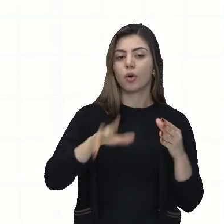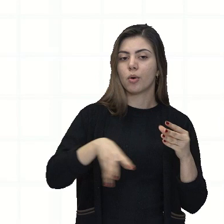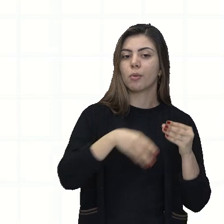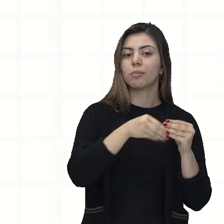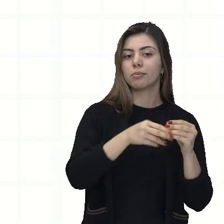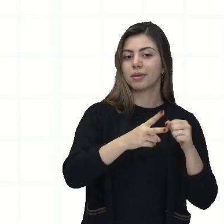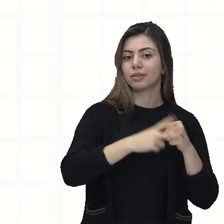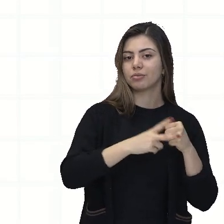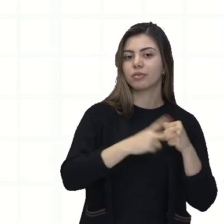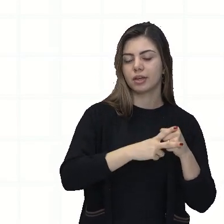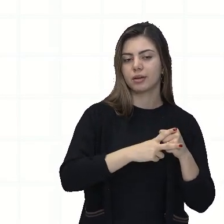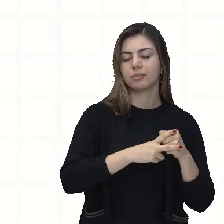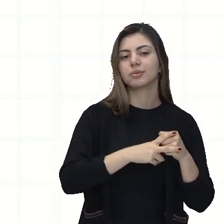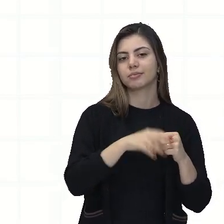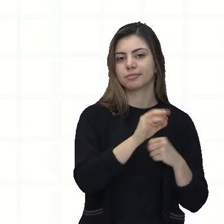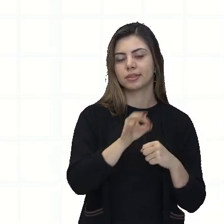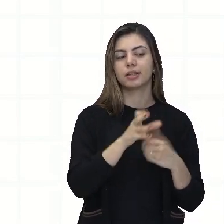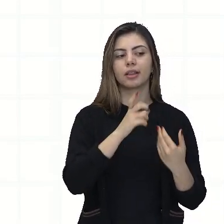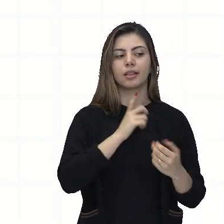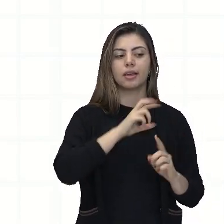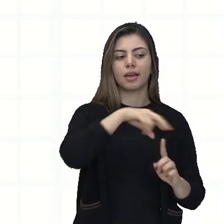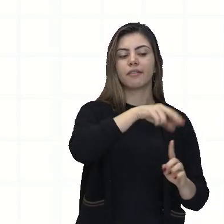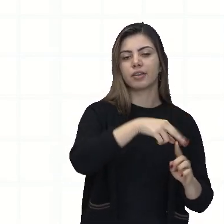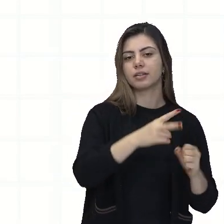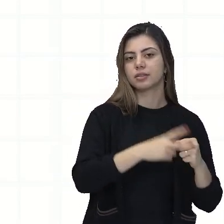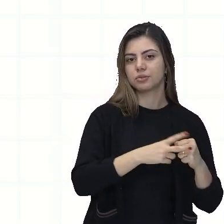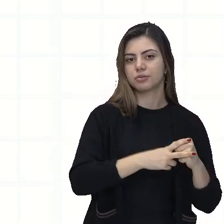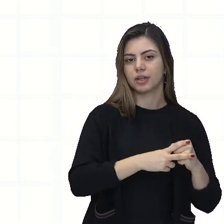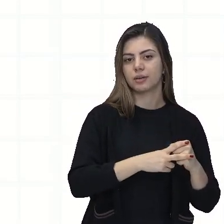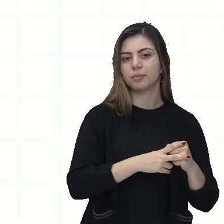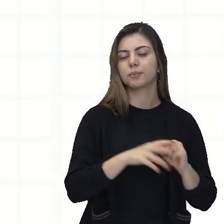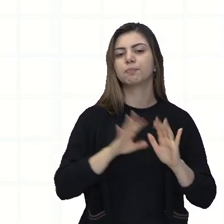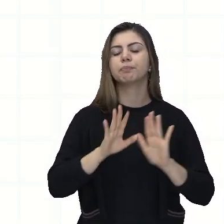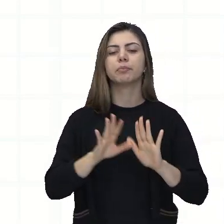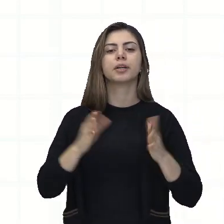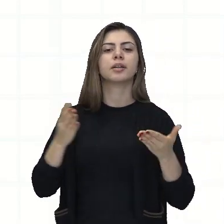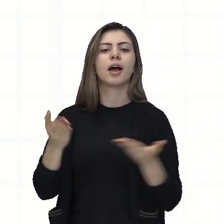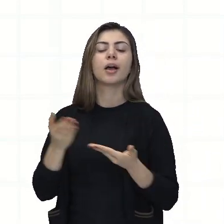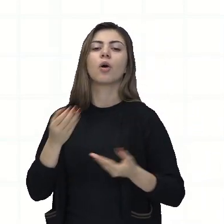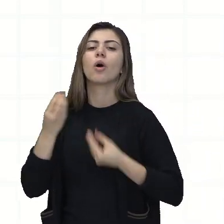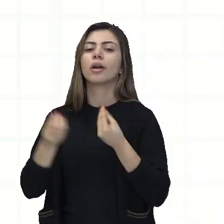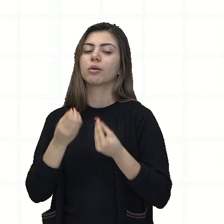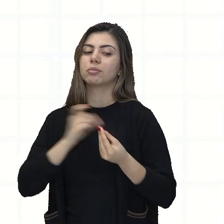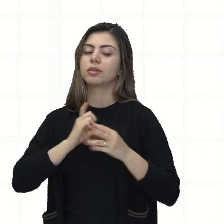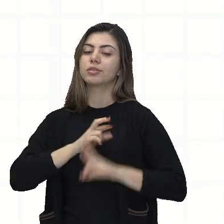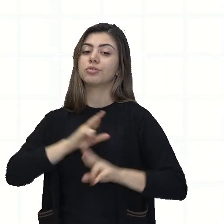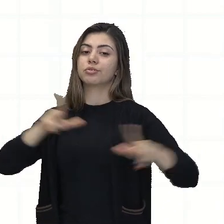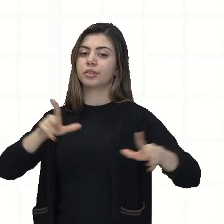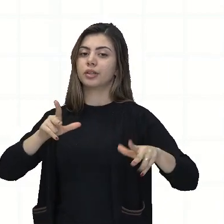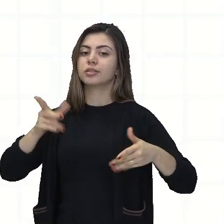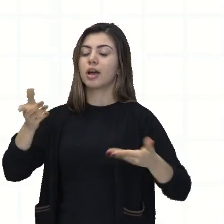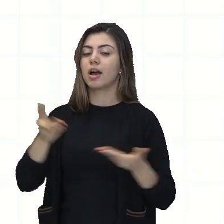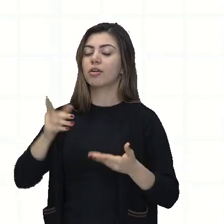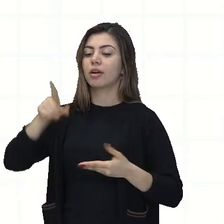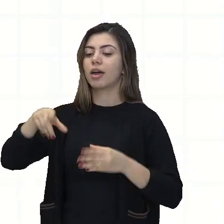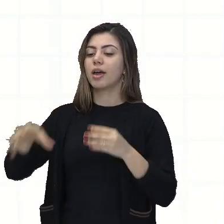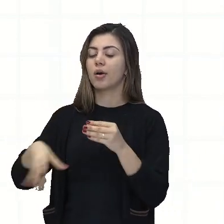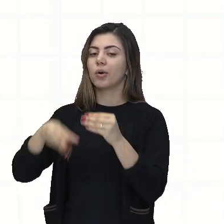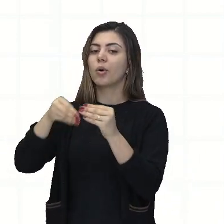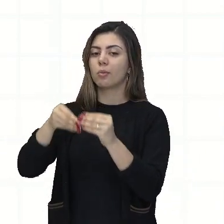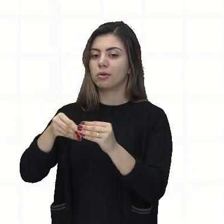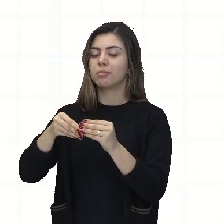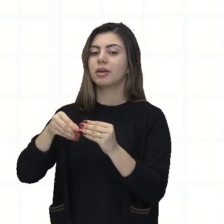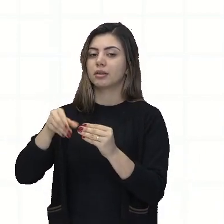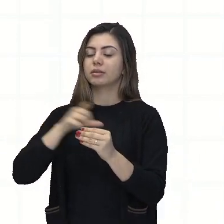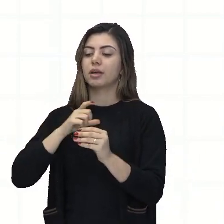está complementando o sentido de um verbo. Aqui no complemento nominal, eu tenho um